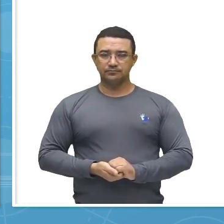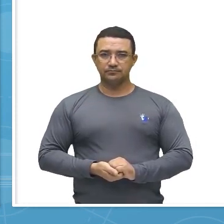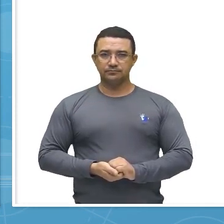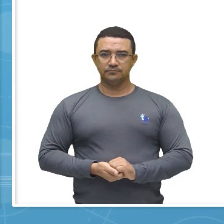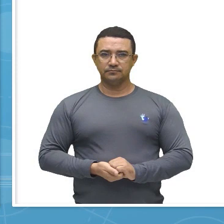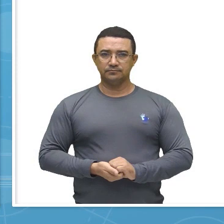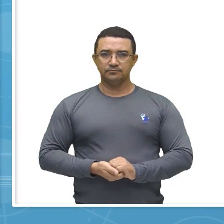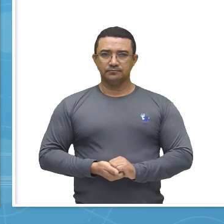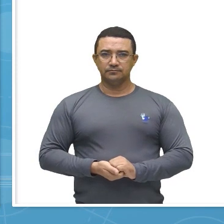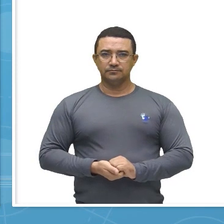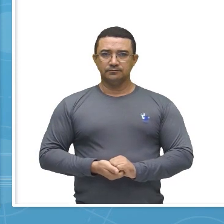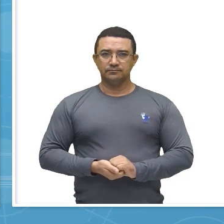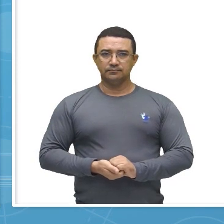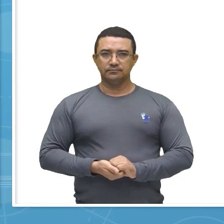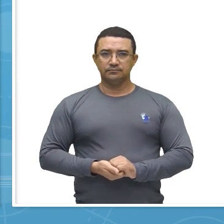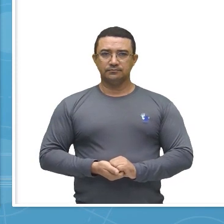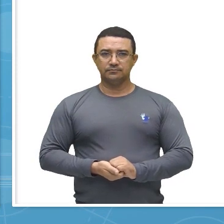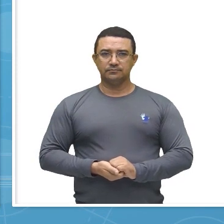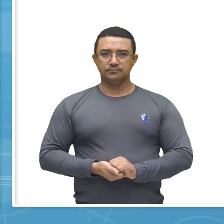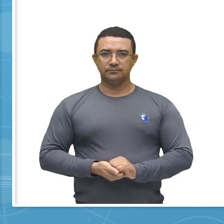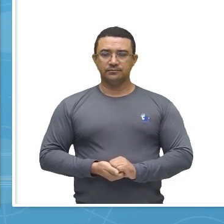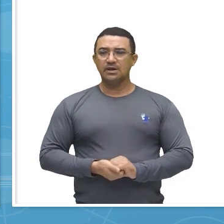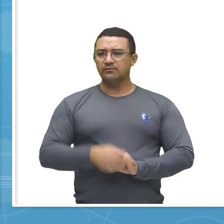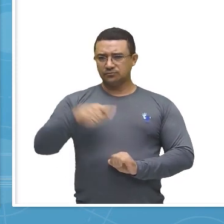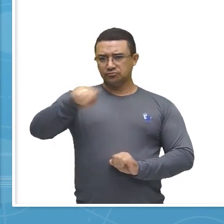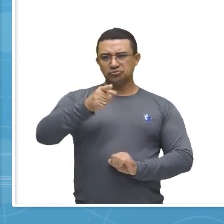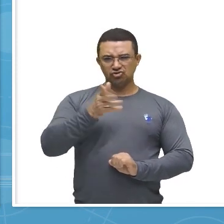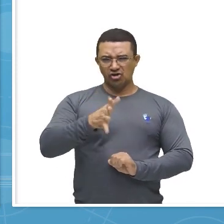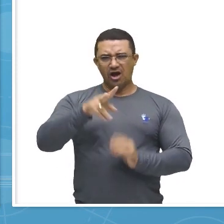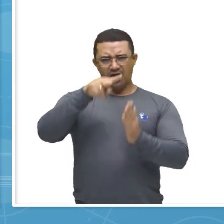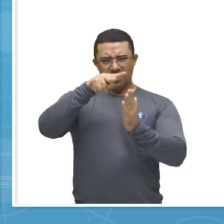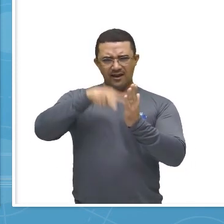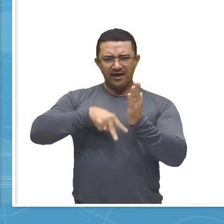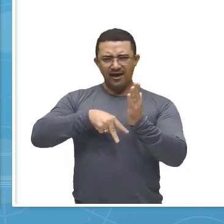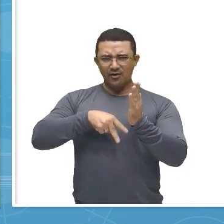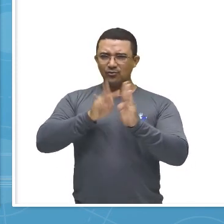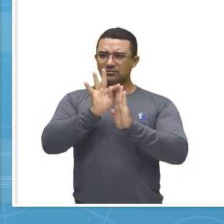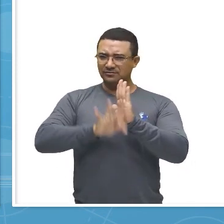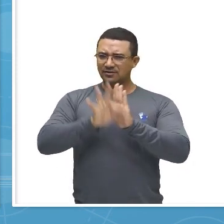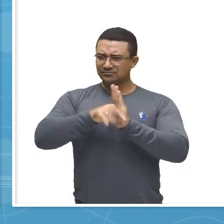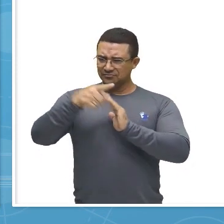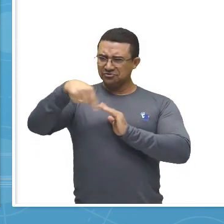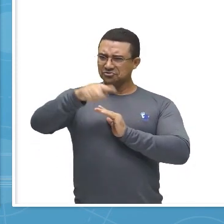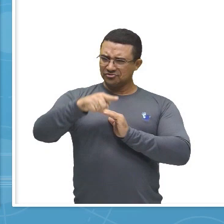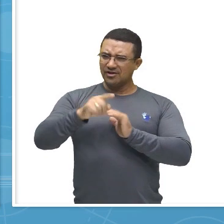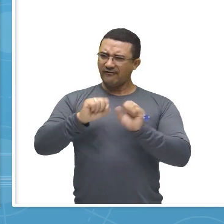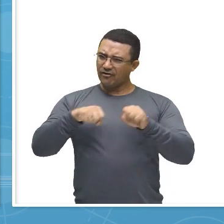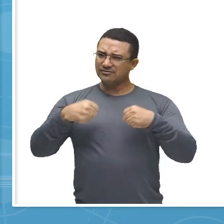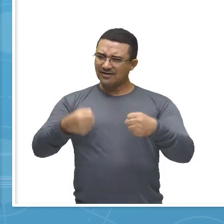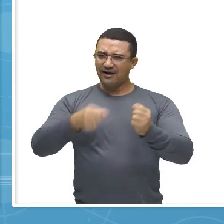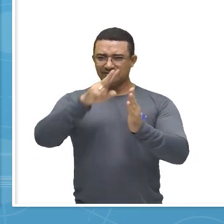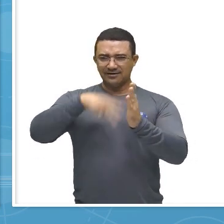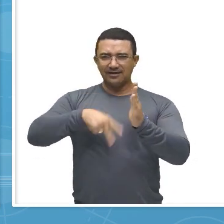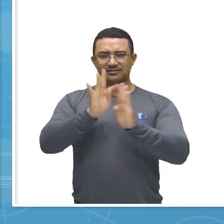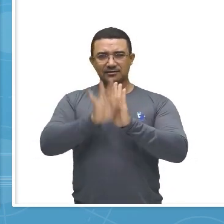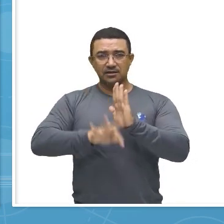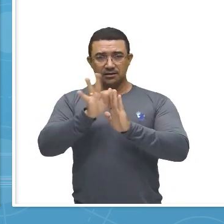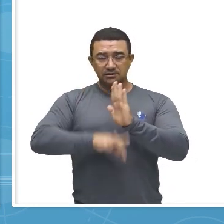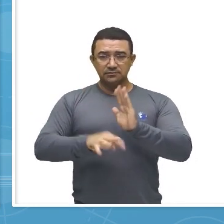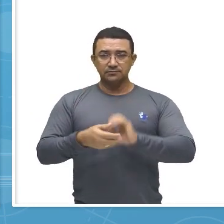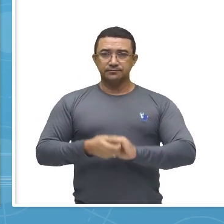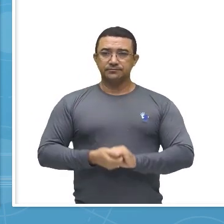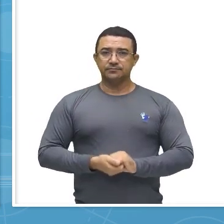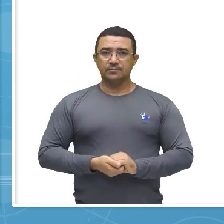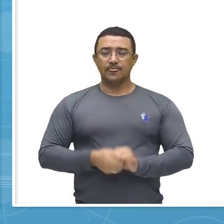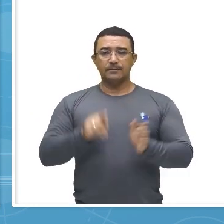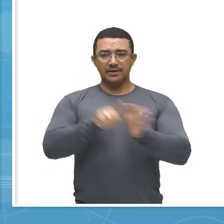seguinte. Temos o texto, você leu todo o texto, eu sei que você é um aluno aplicado e leu todo o texto, e a questão é a seguinte,